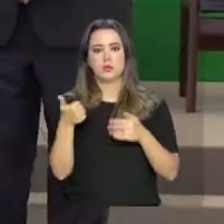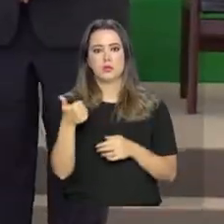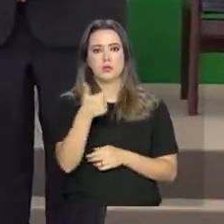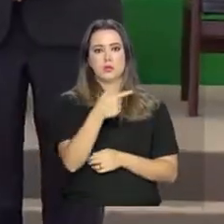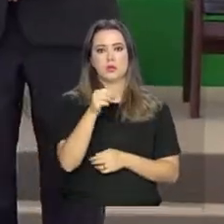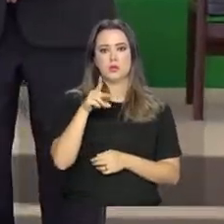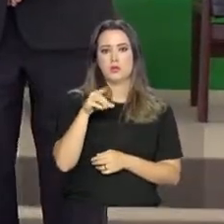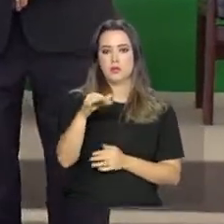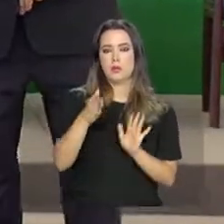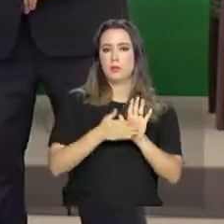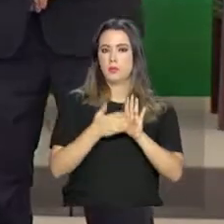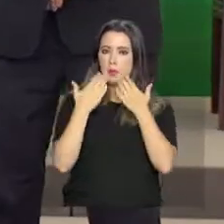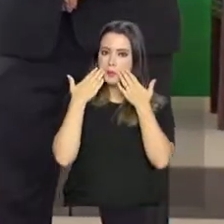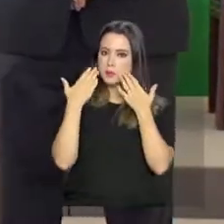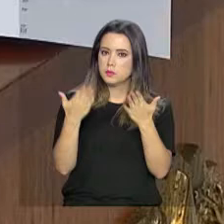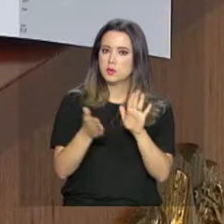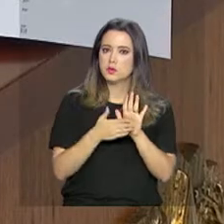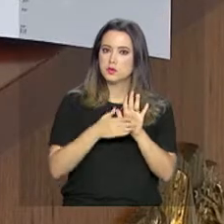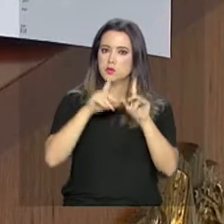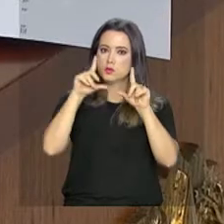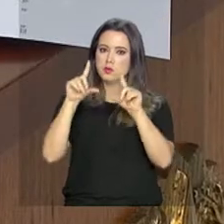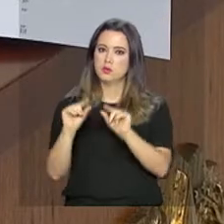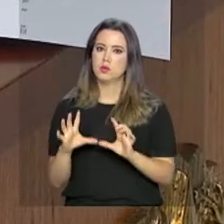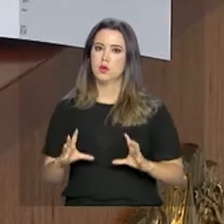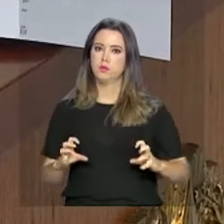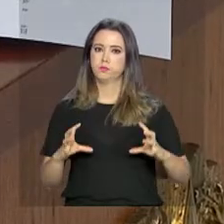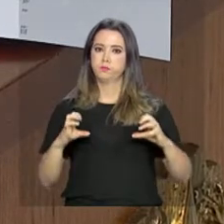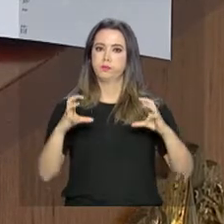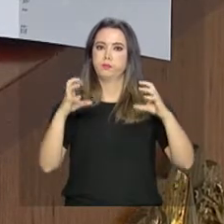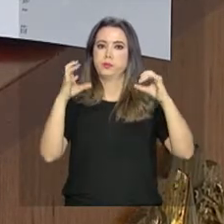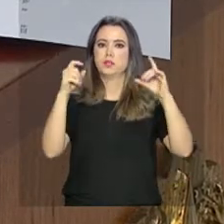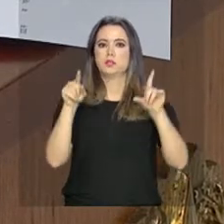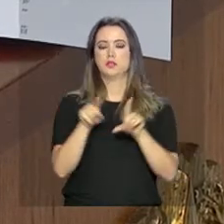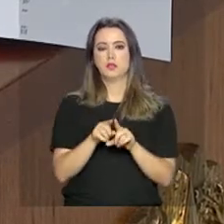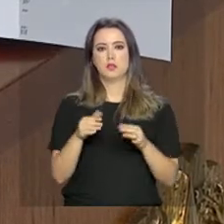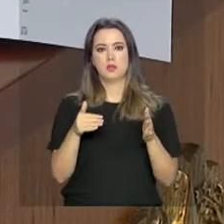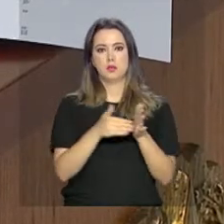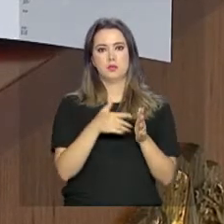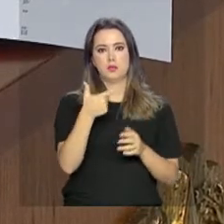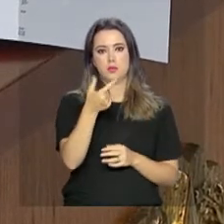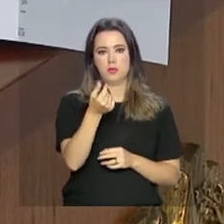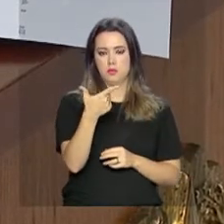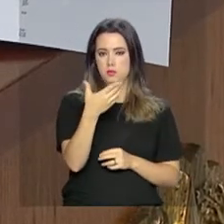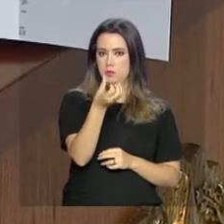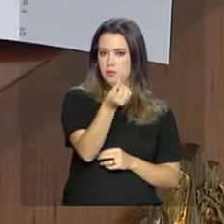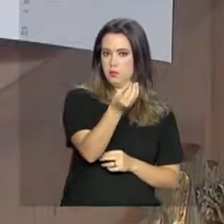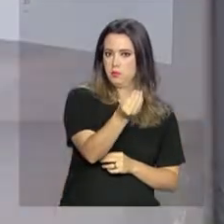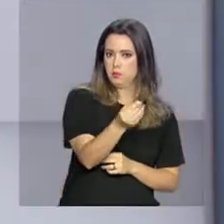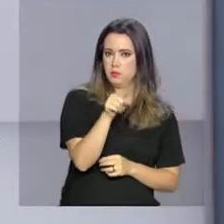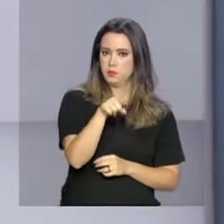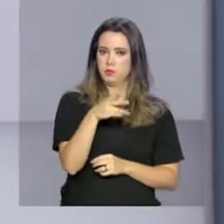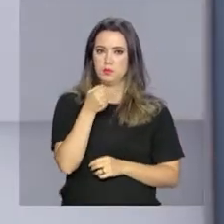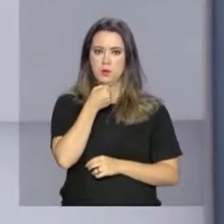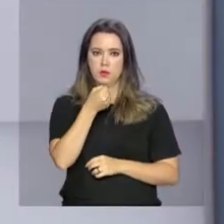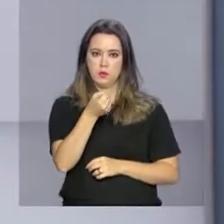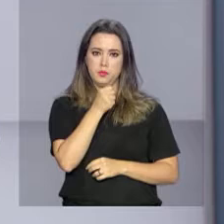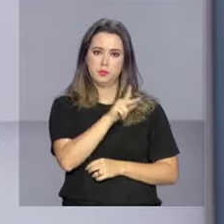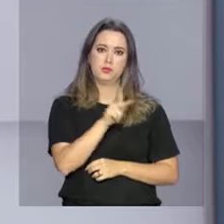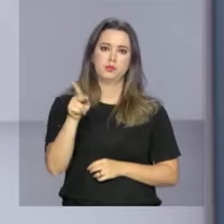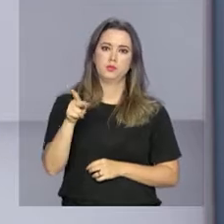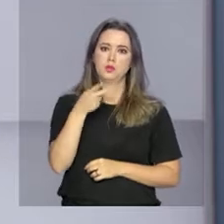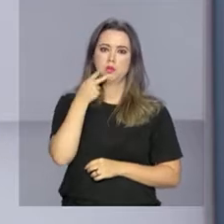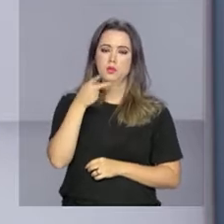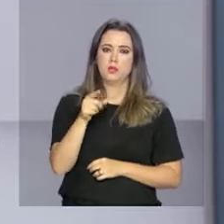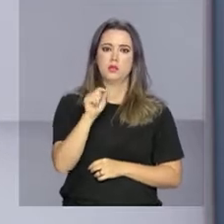Brasil apresente uma proposta de redução nas emissões de gases de efeito estufa até 2060. Em seu discurso, o